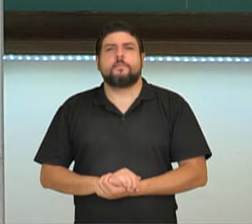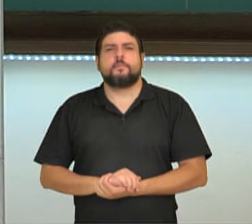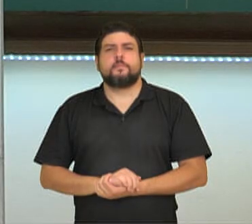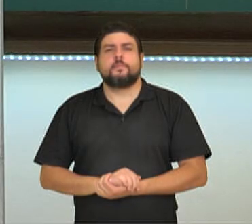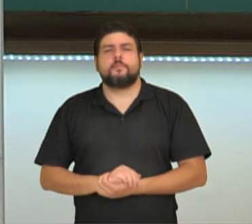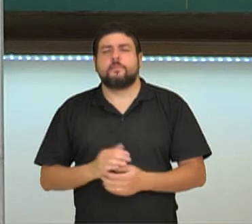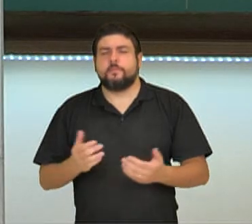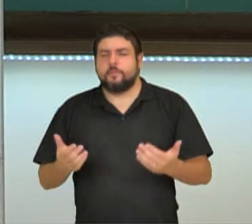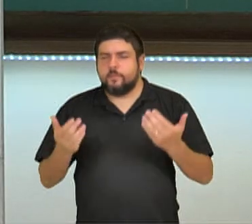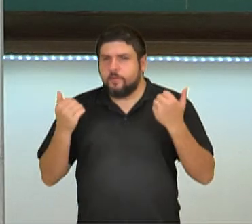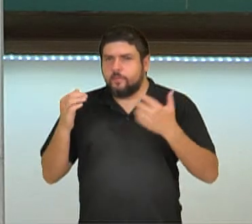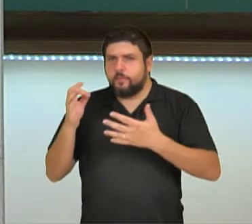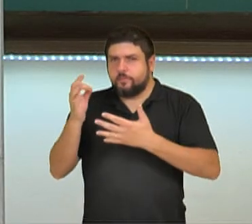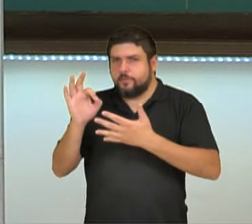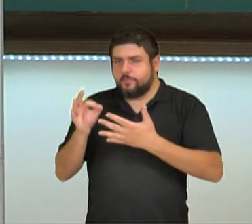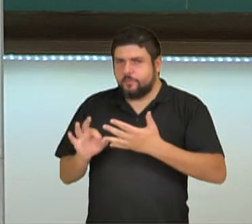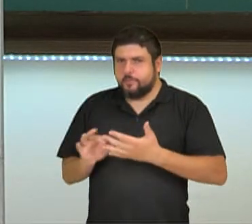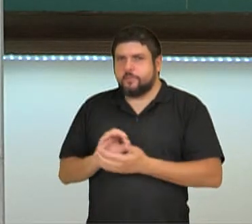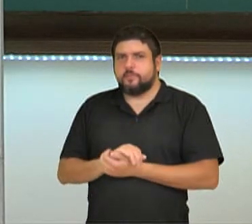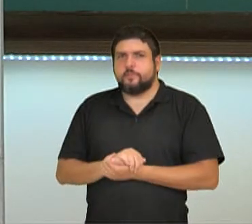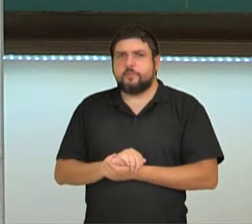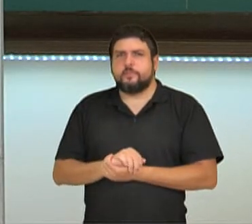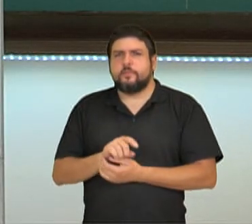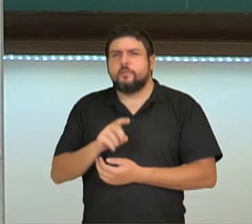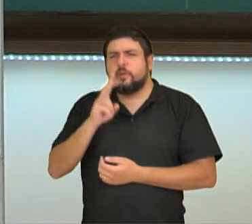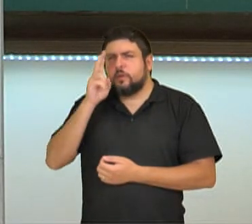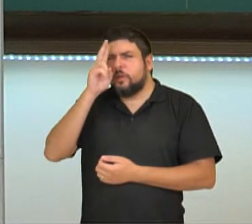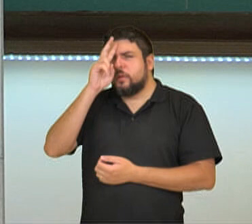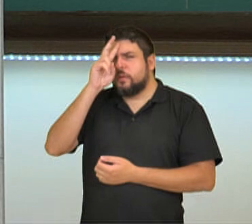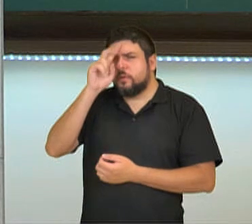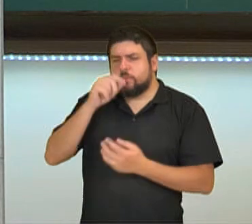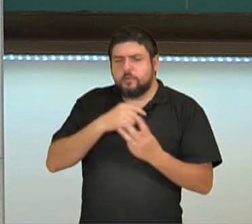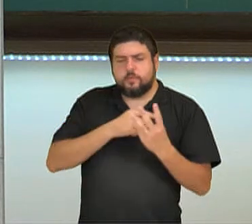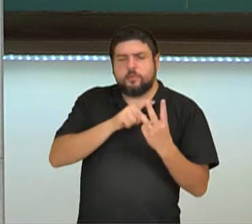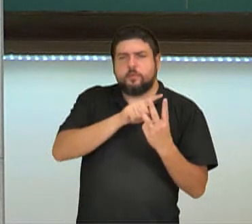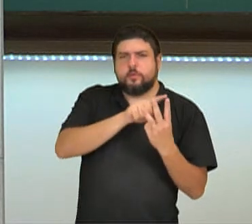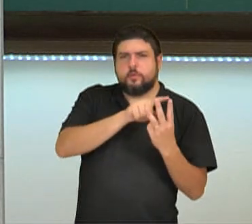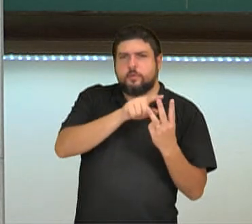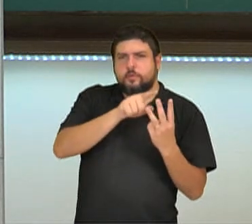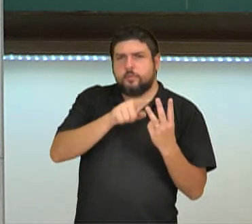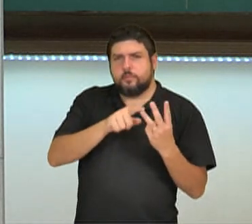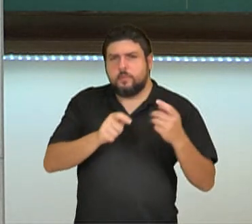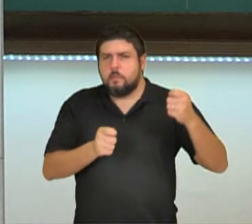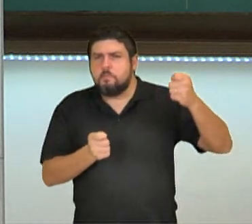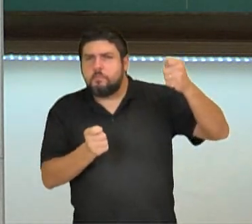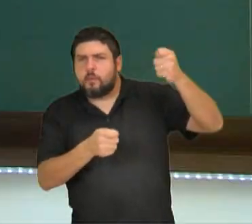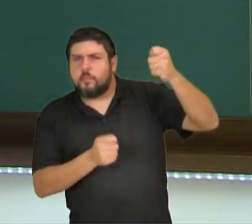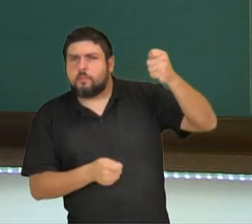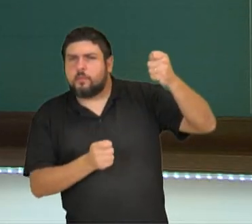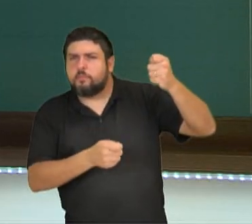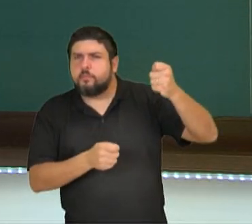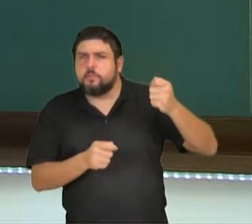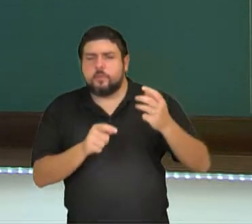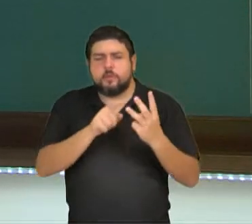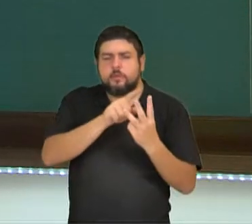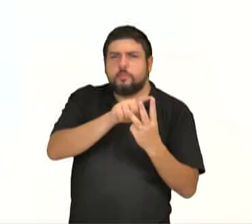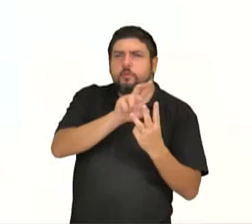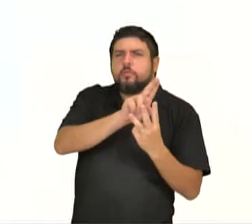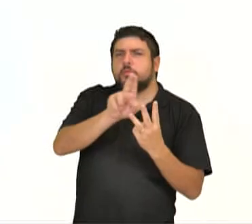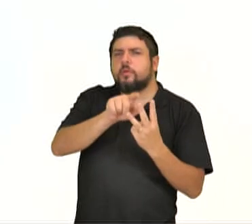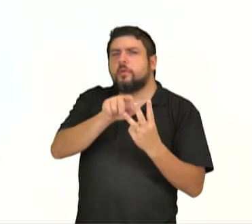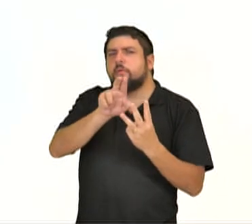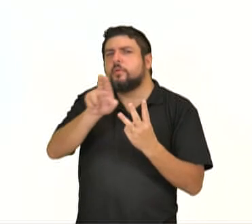Vamos corrigir então? Você lembra quais são aí os 3 possíveis toques dos berimbaus? Então, olha